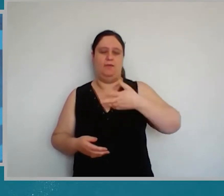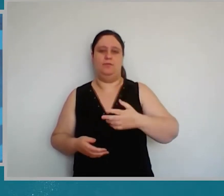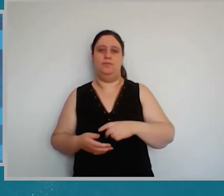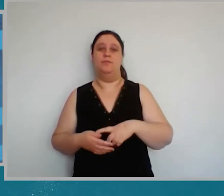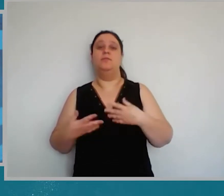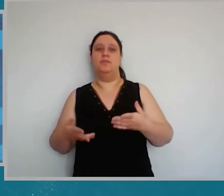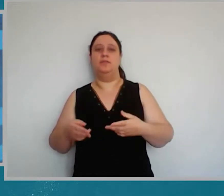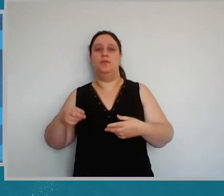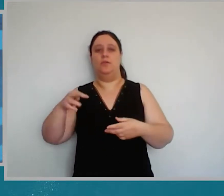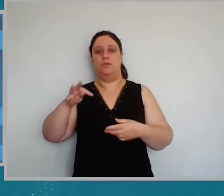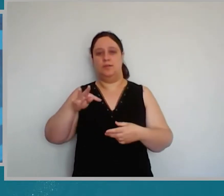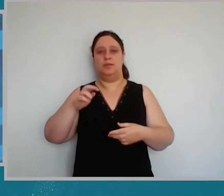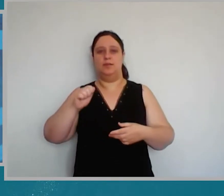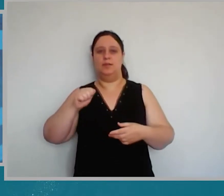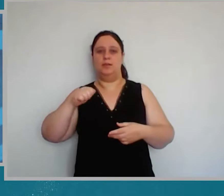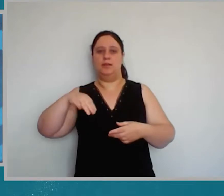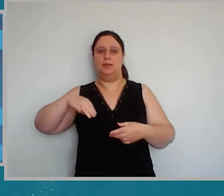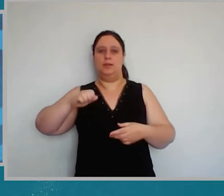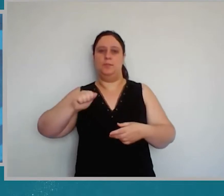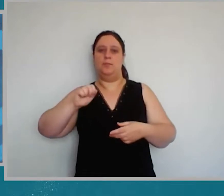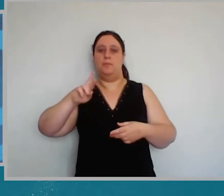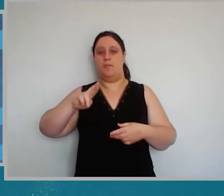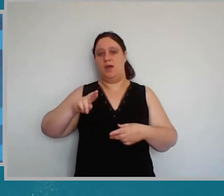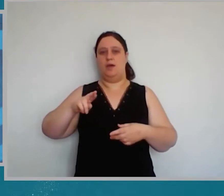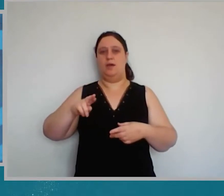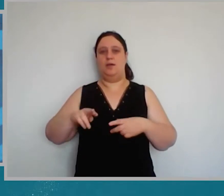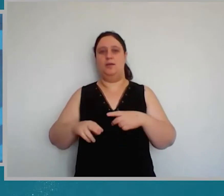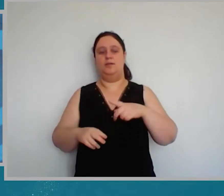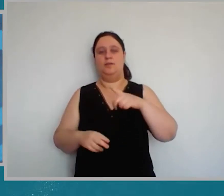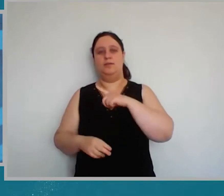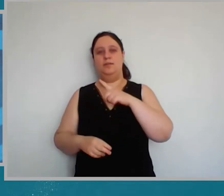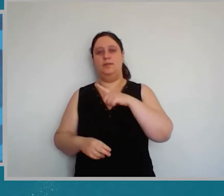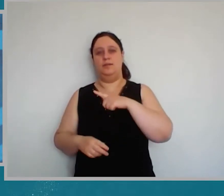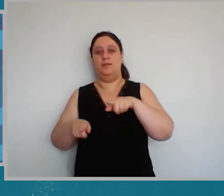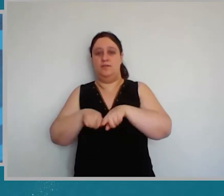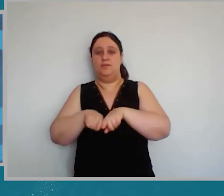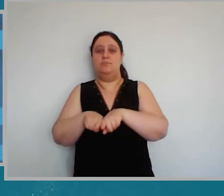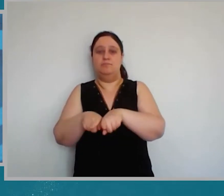gerou para Judá gêmeos.